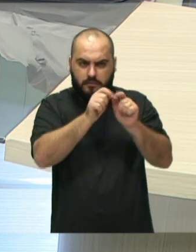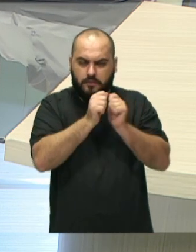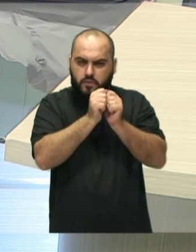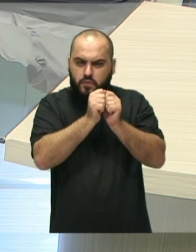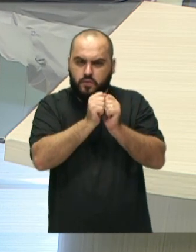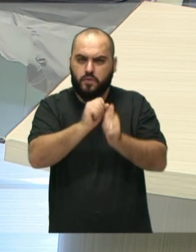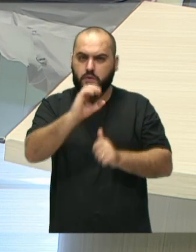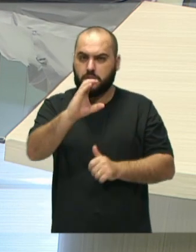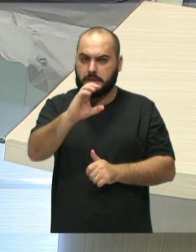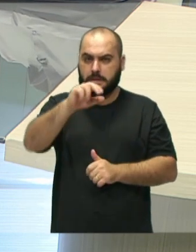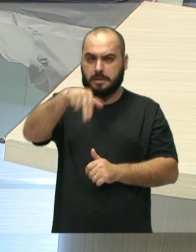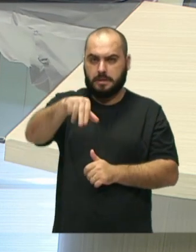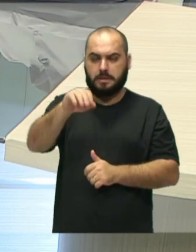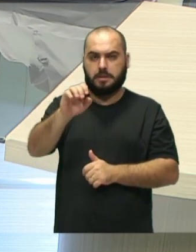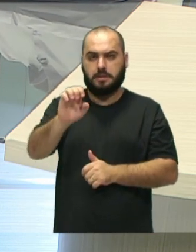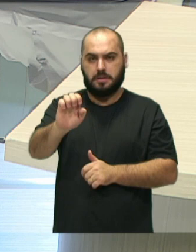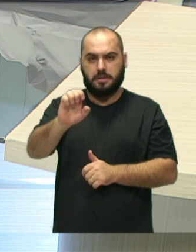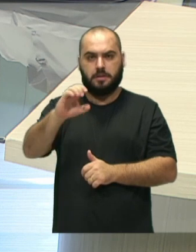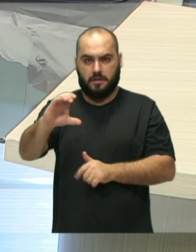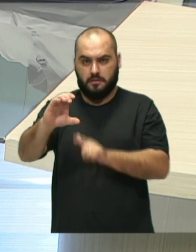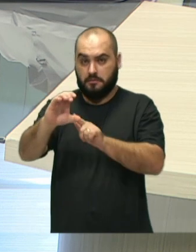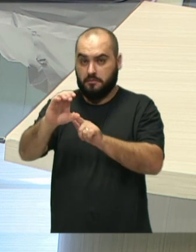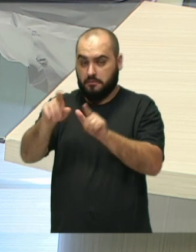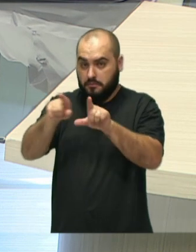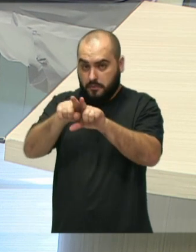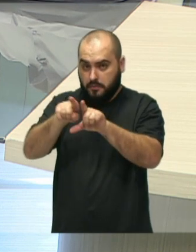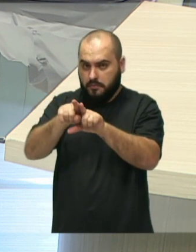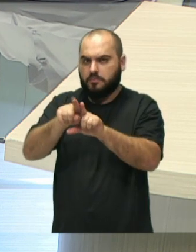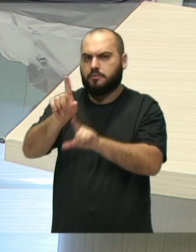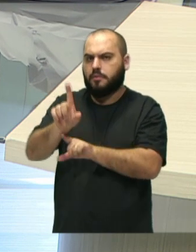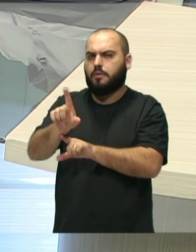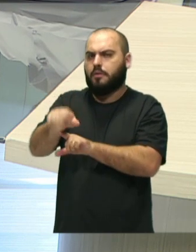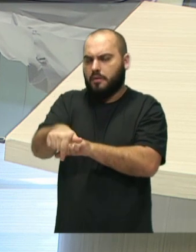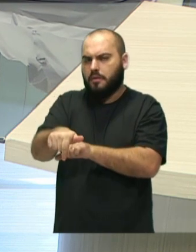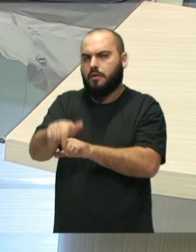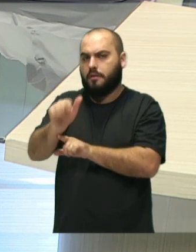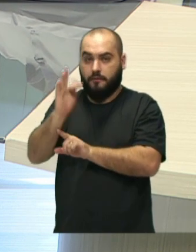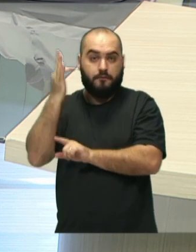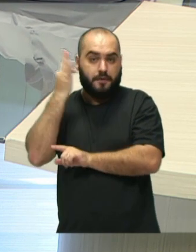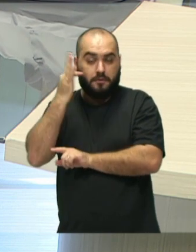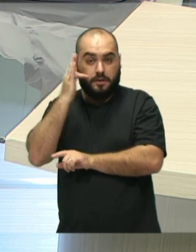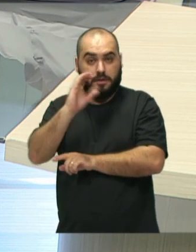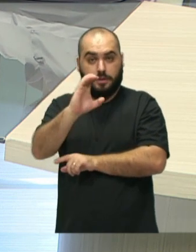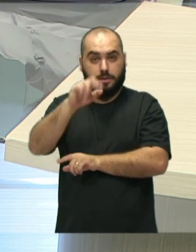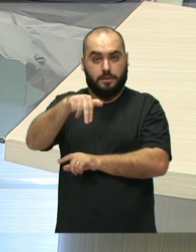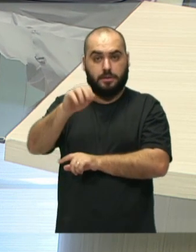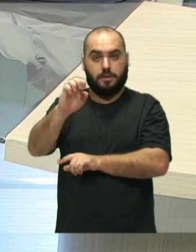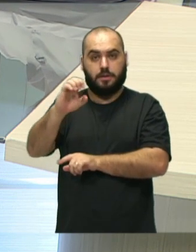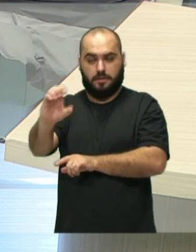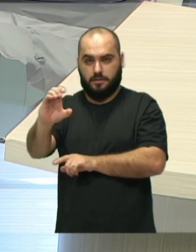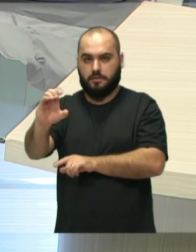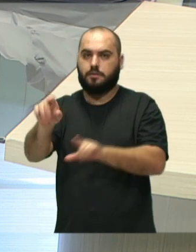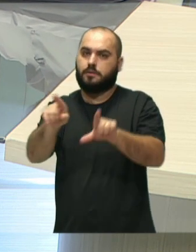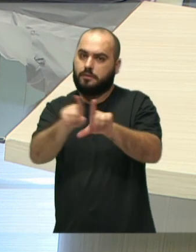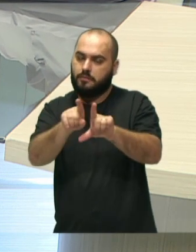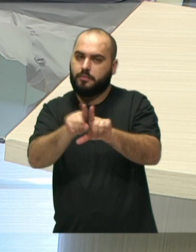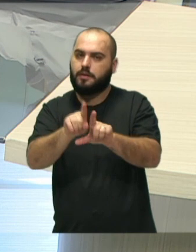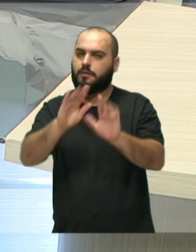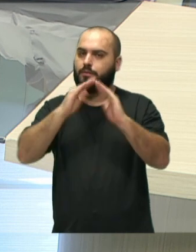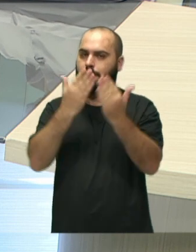que a campanha Nacional de escolas da comunidade que aqui em Itajaí administrar a faculdade Senac e o colégio fayal